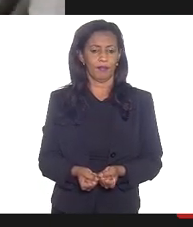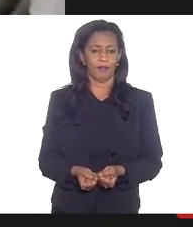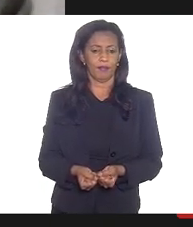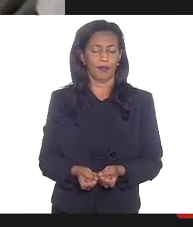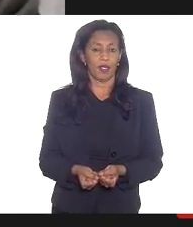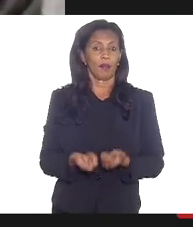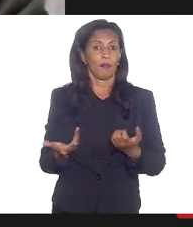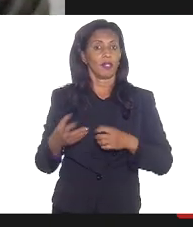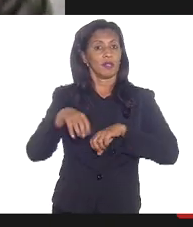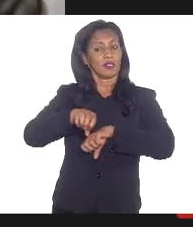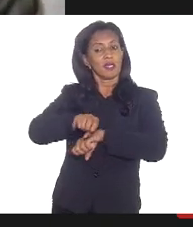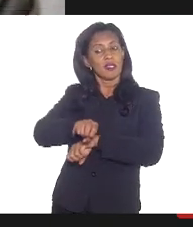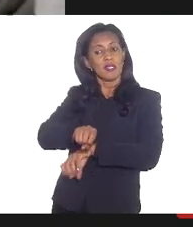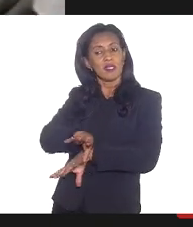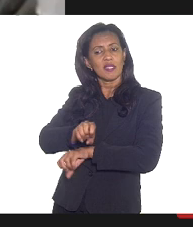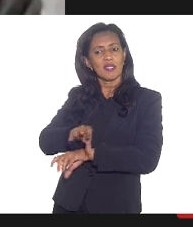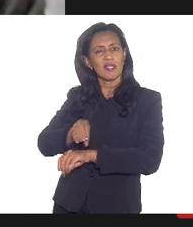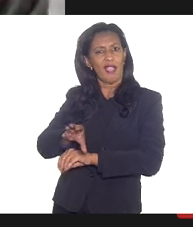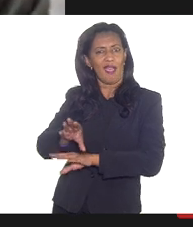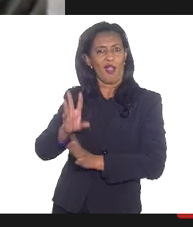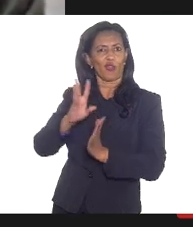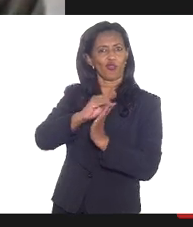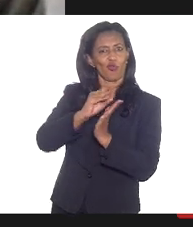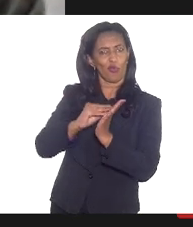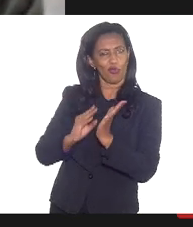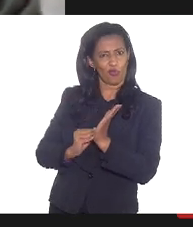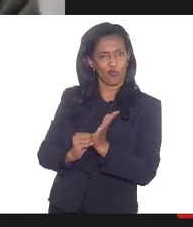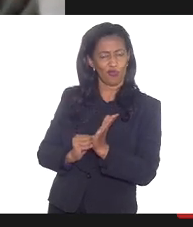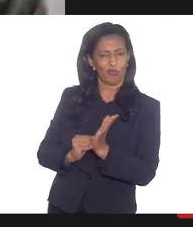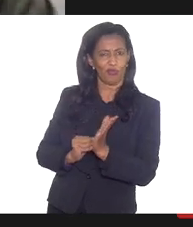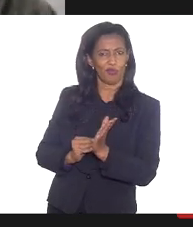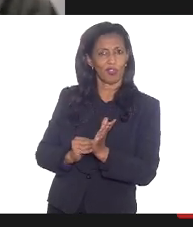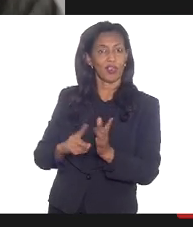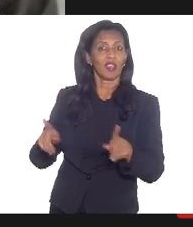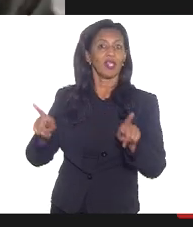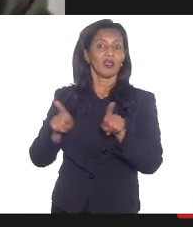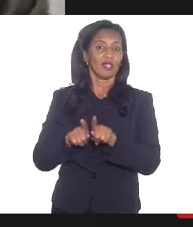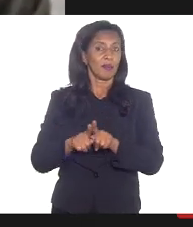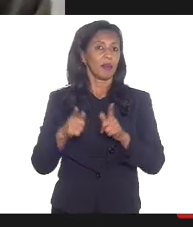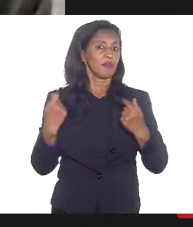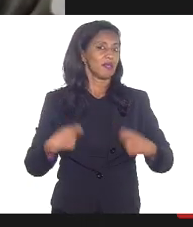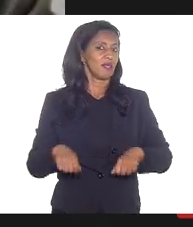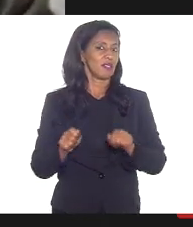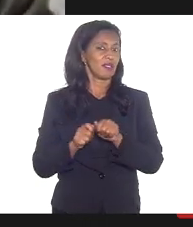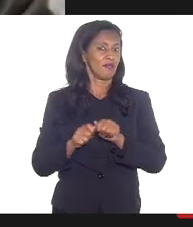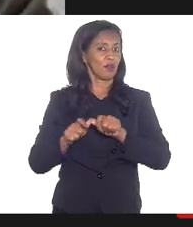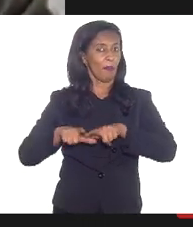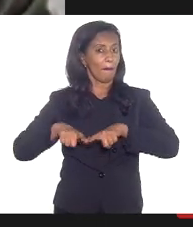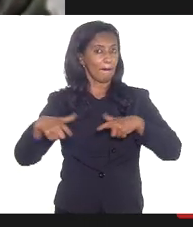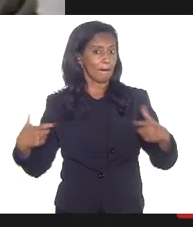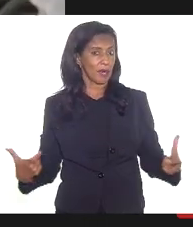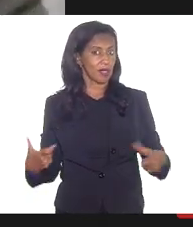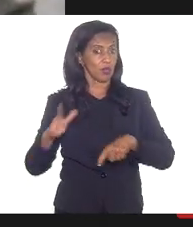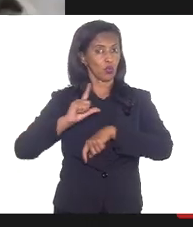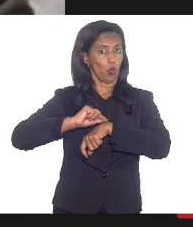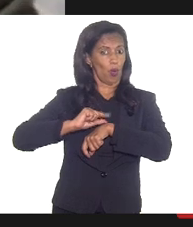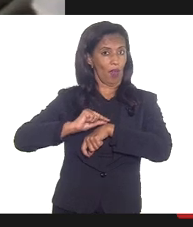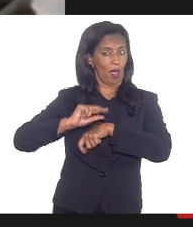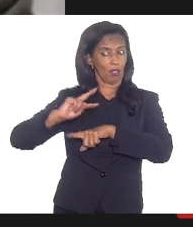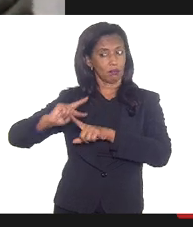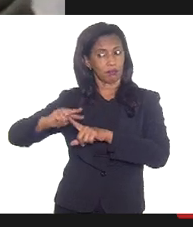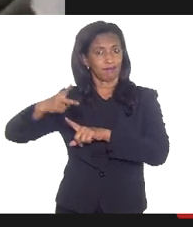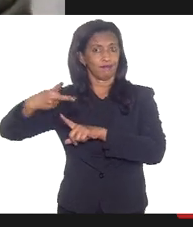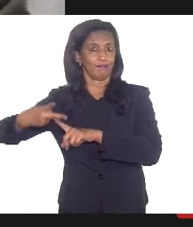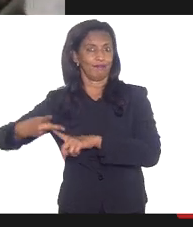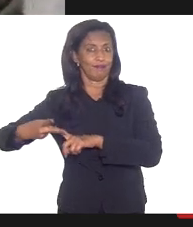para ser ensinados, para ensinar o conteúdo, entendeu? Teria que ser feito uma ampliação de cargas horárias, então,